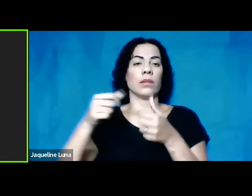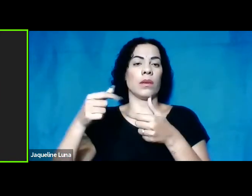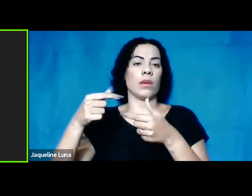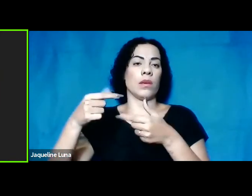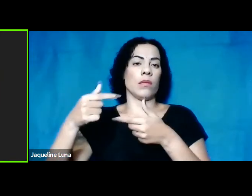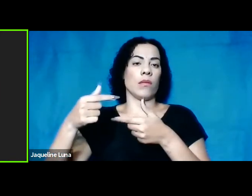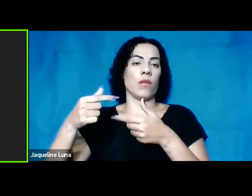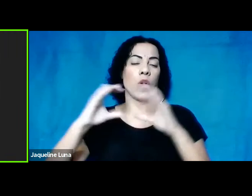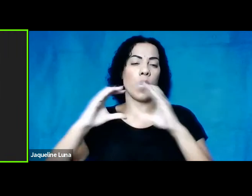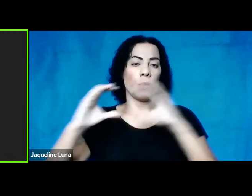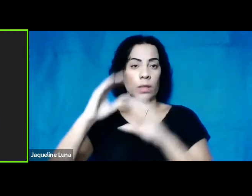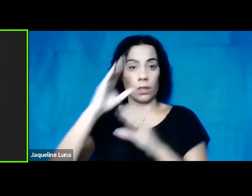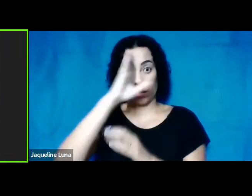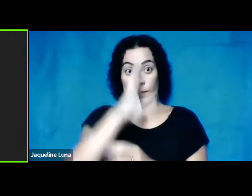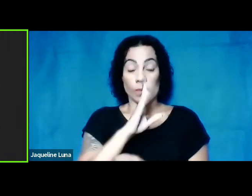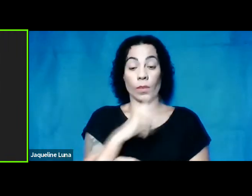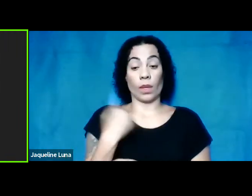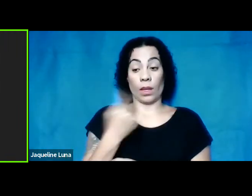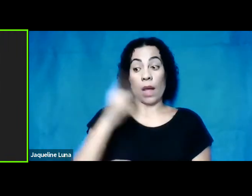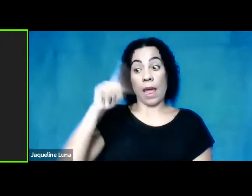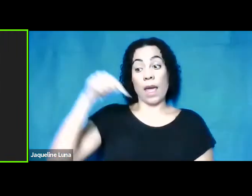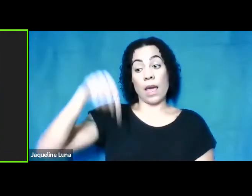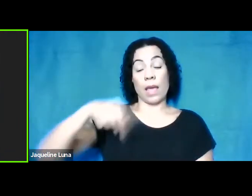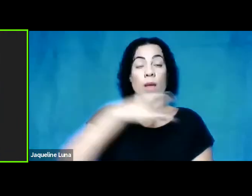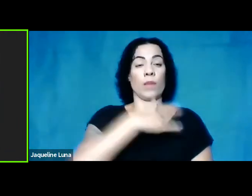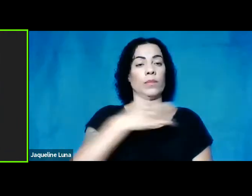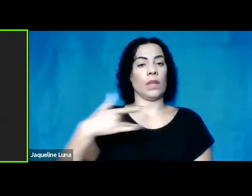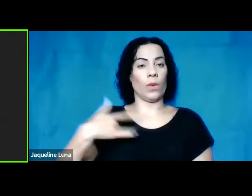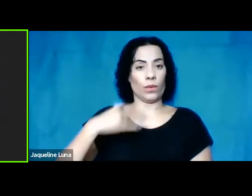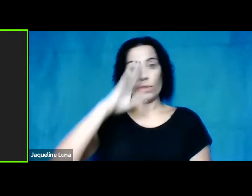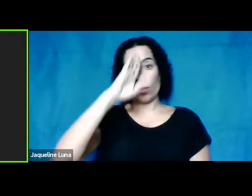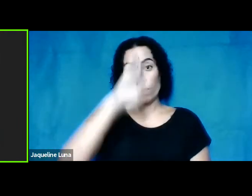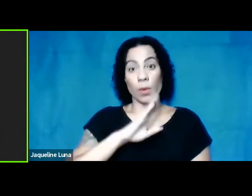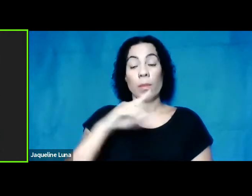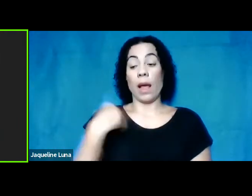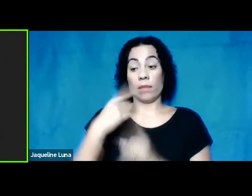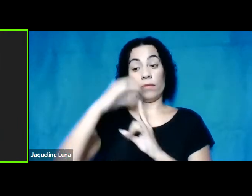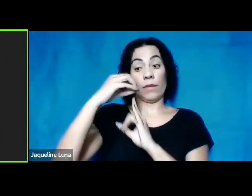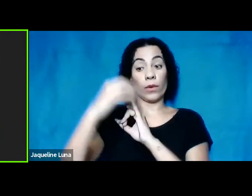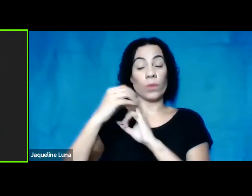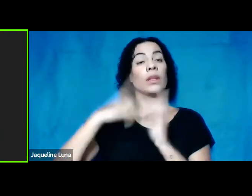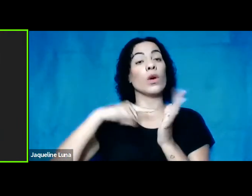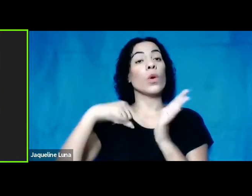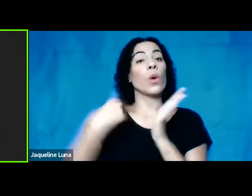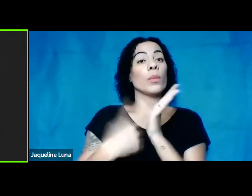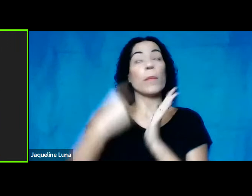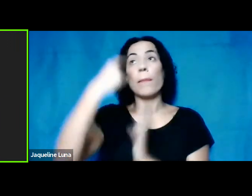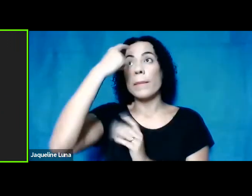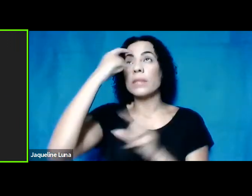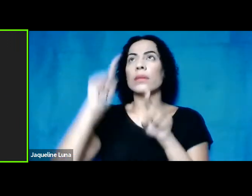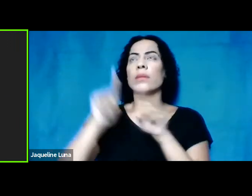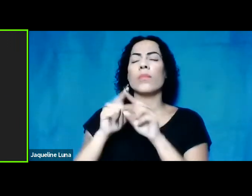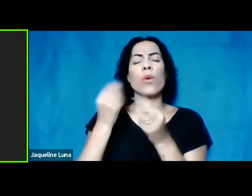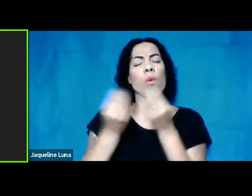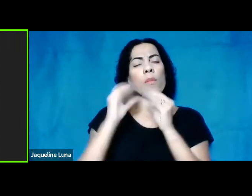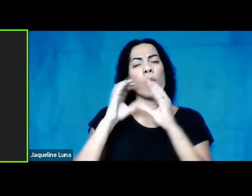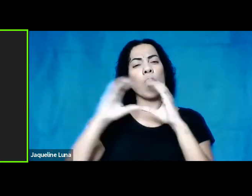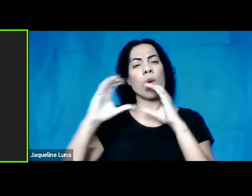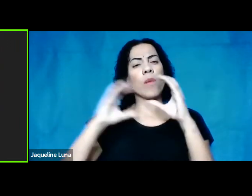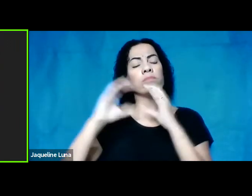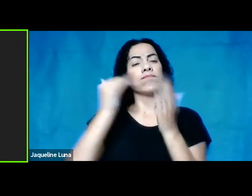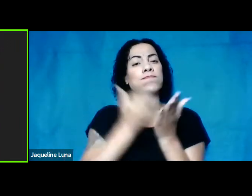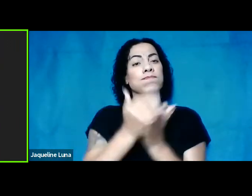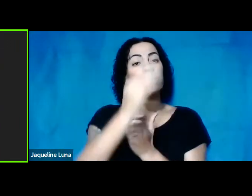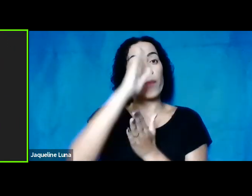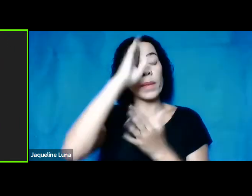Único de Saúde, que somos aqui pela Fiocruz, nós temos o compromisso de pensar também na comunicação a partir dos princípios